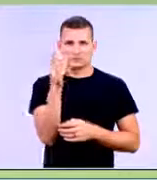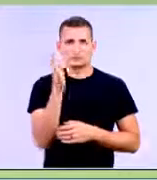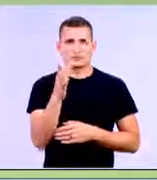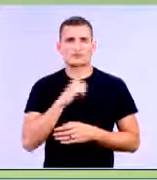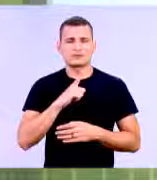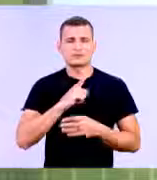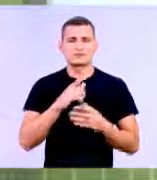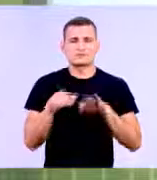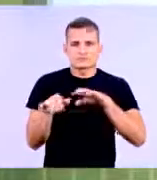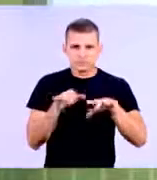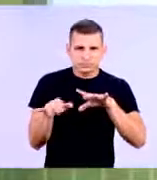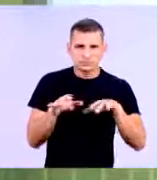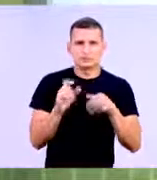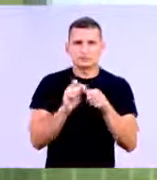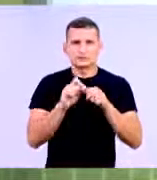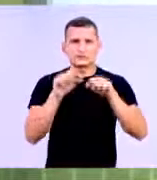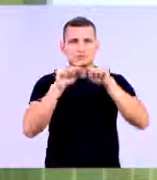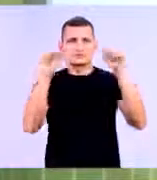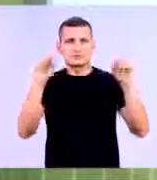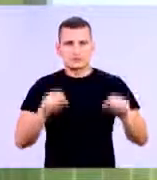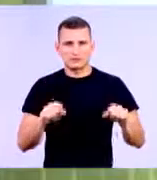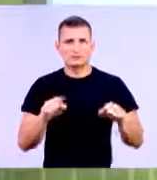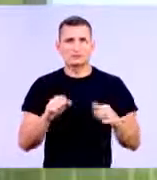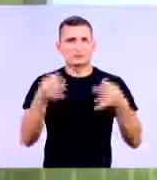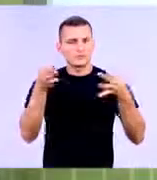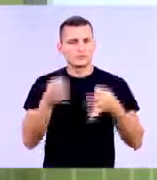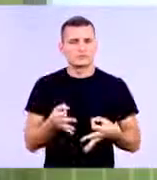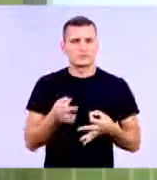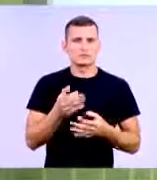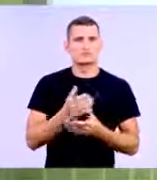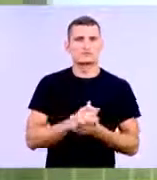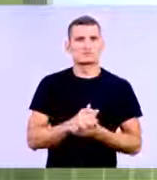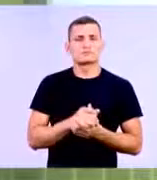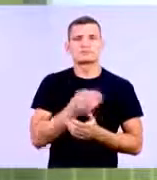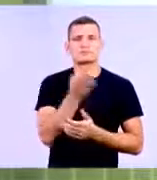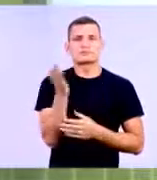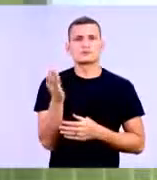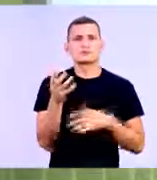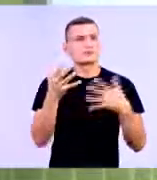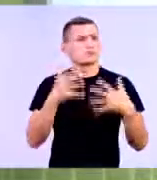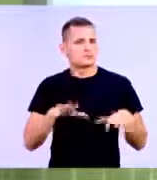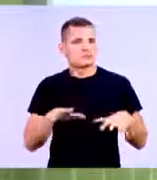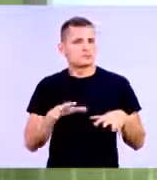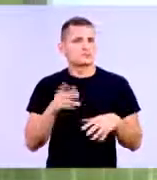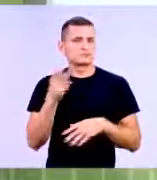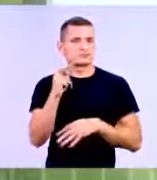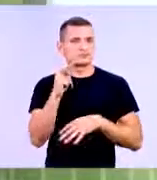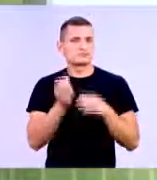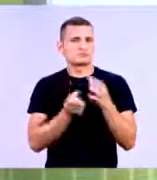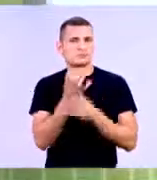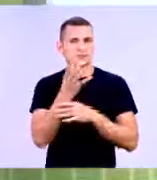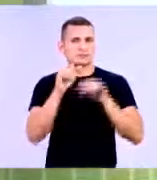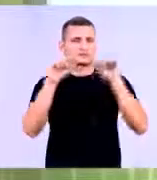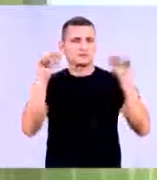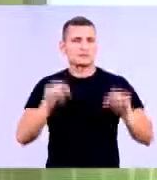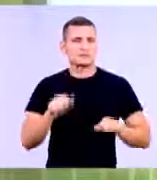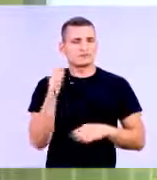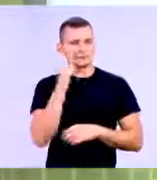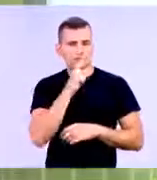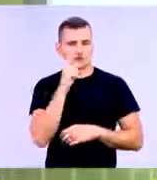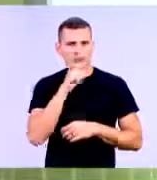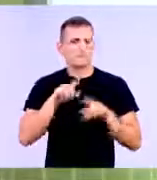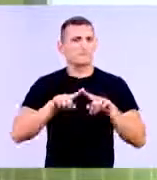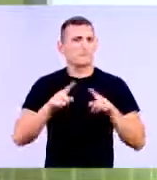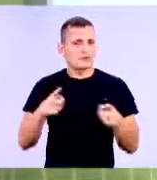de desenvolvimento de software, né? Com certeza, absoluta que vocês não querem criar um programa com falhas. Mas às